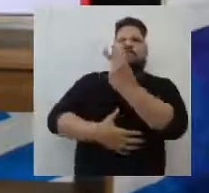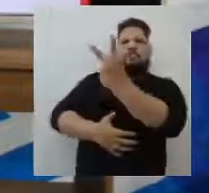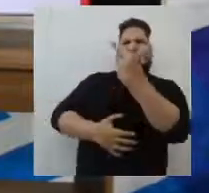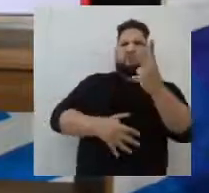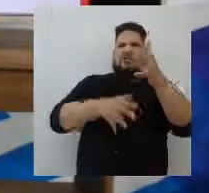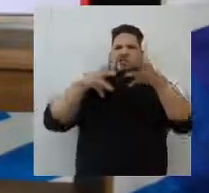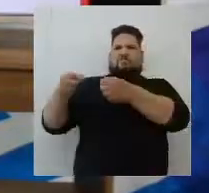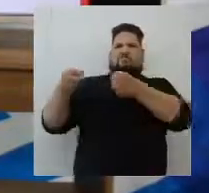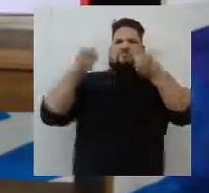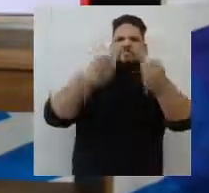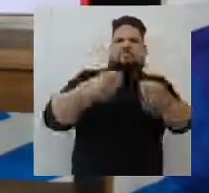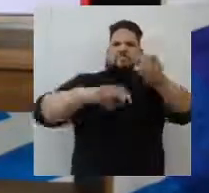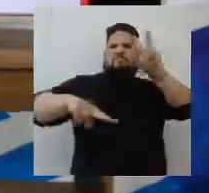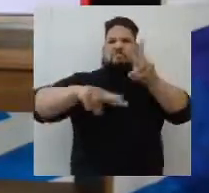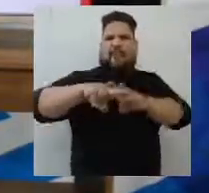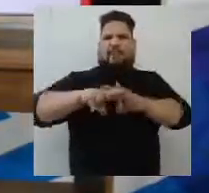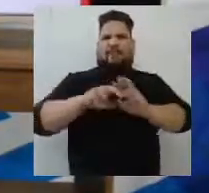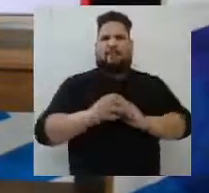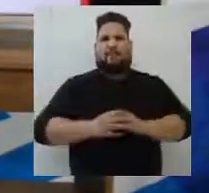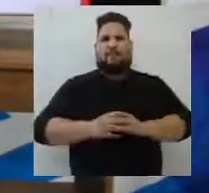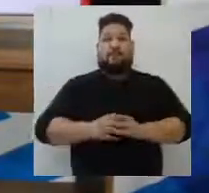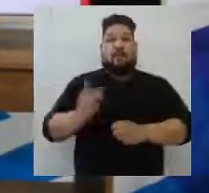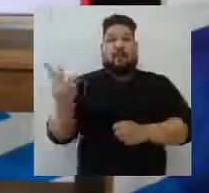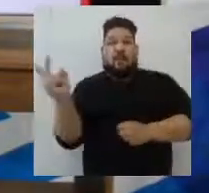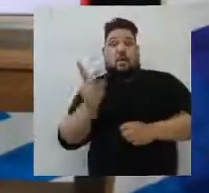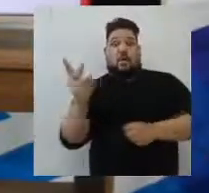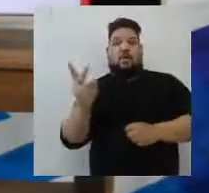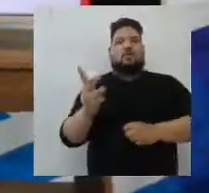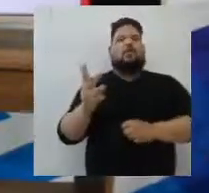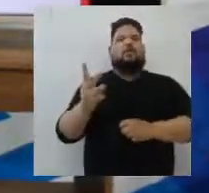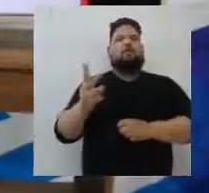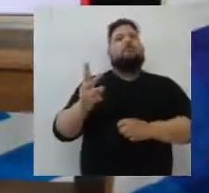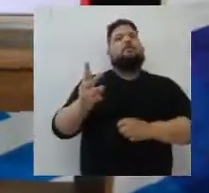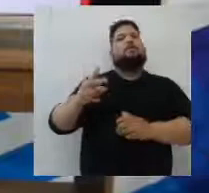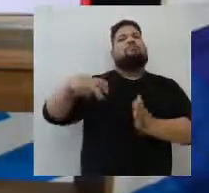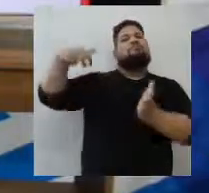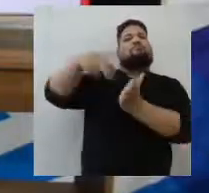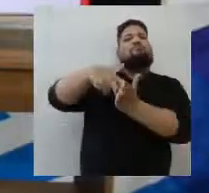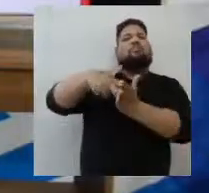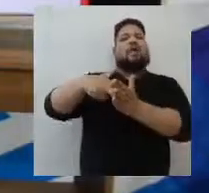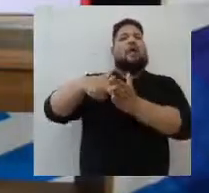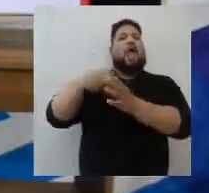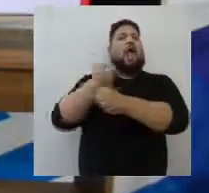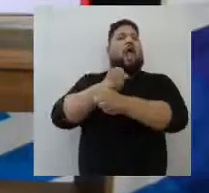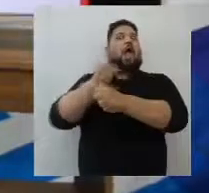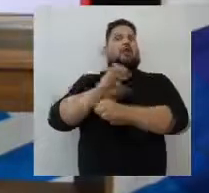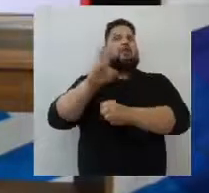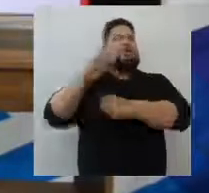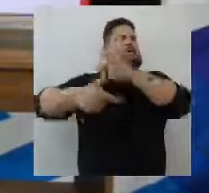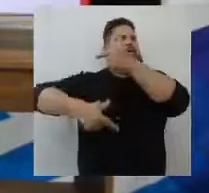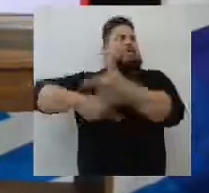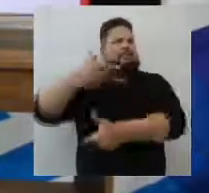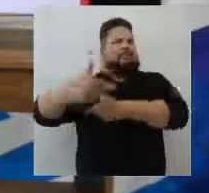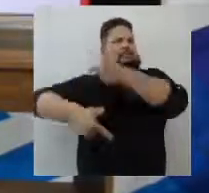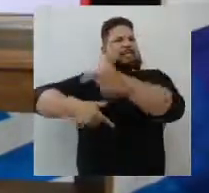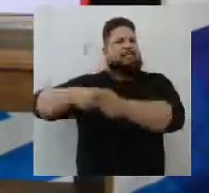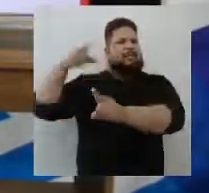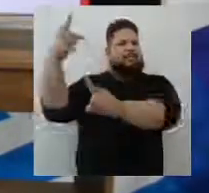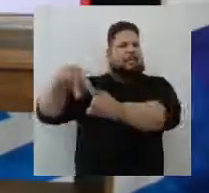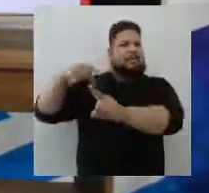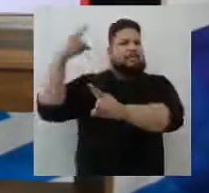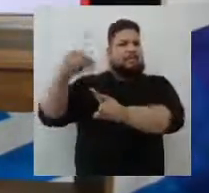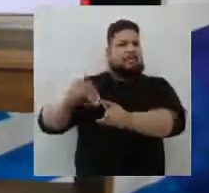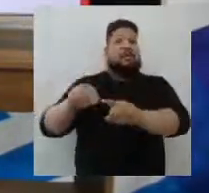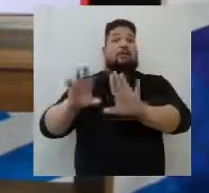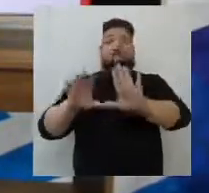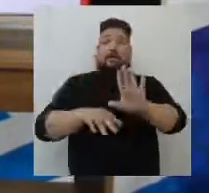2 bispos. Inclusive, eles são condenados a 5 anos de trabalho forçado. O que mais deixou Dom Pedro